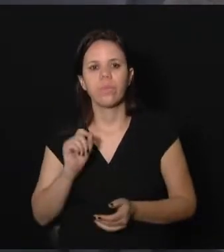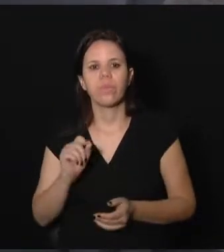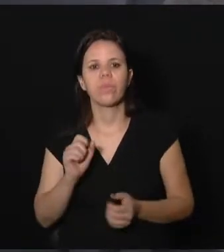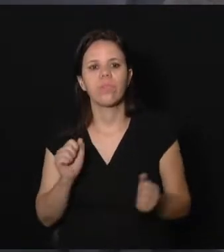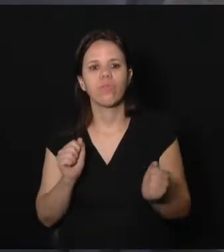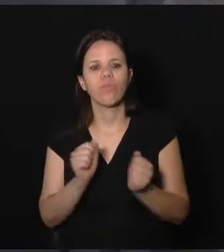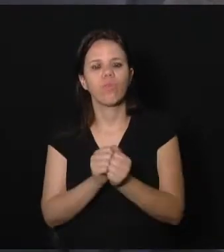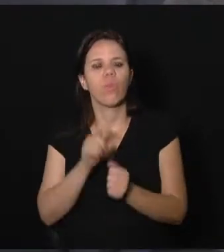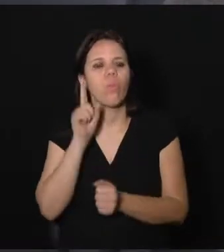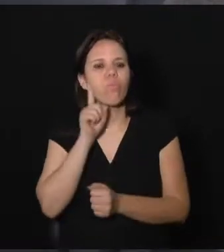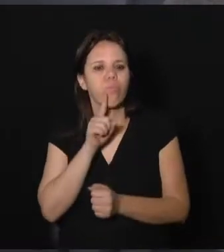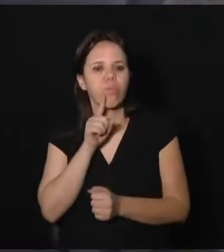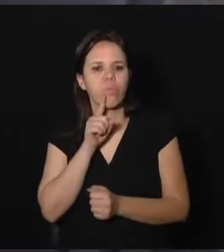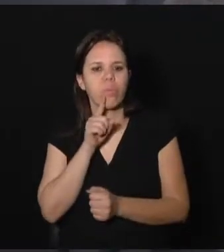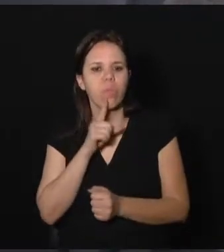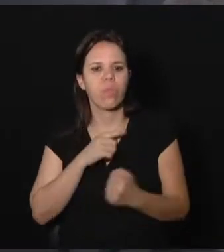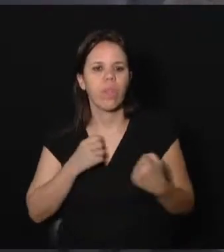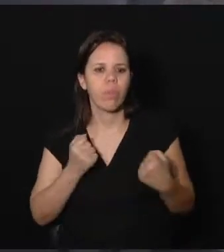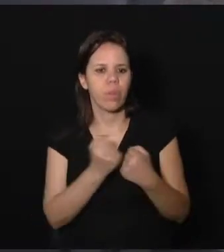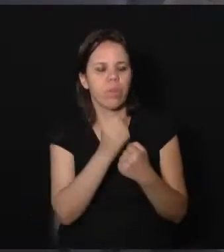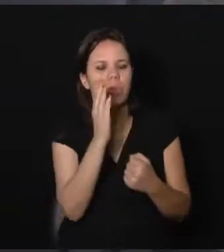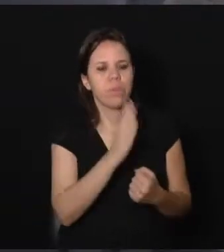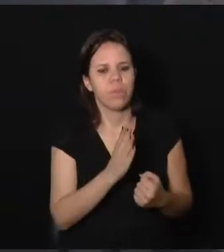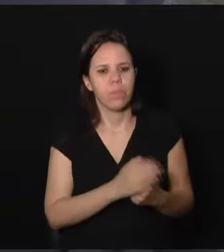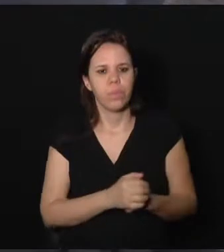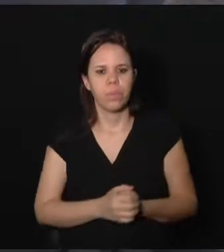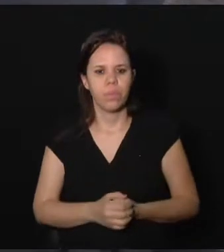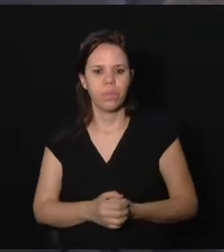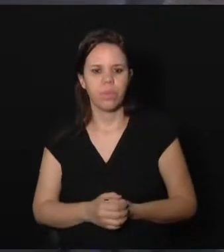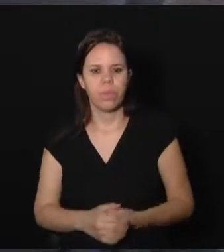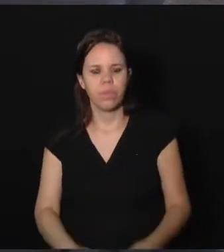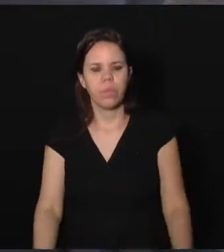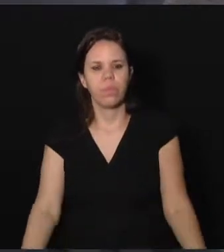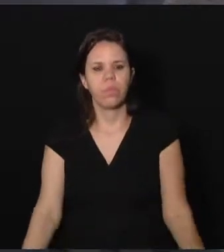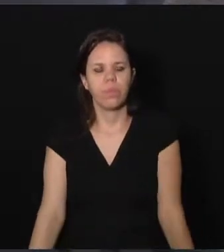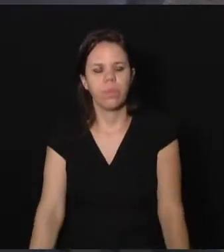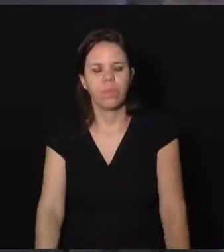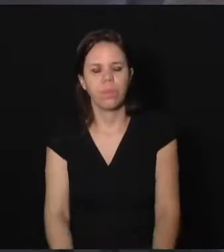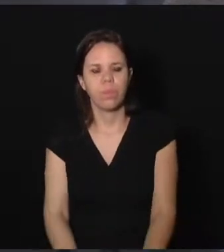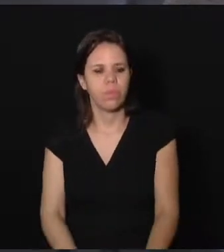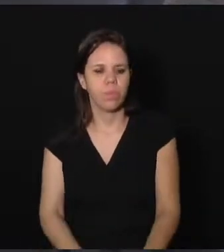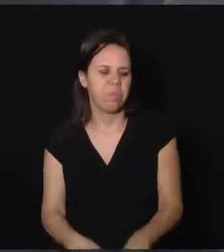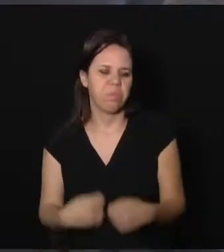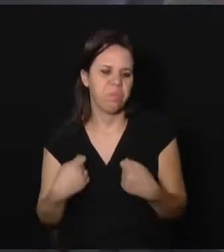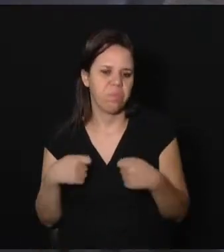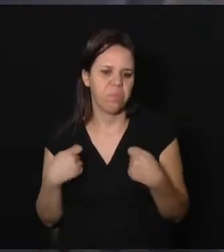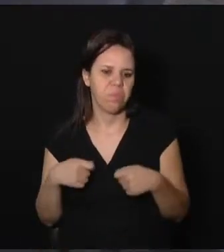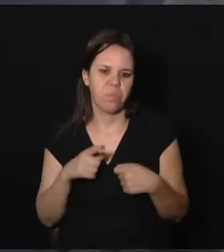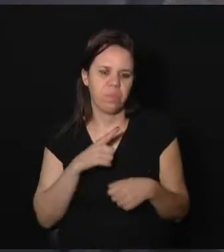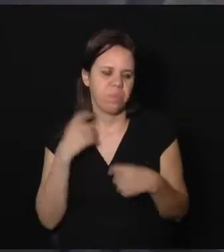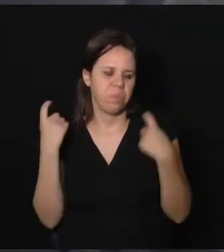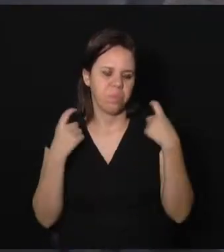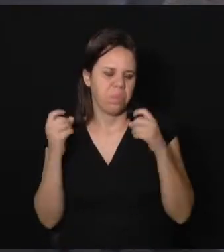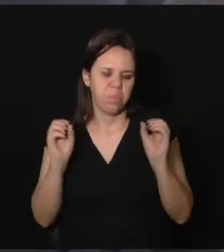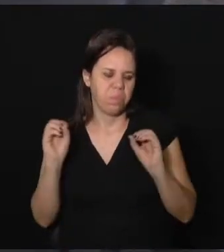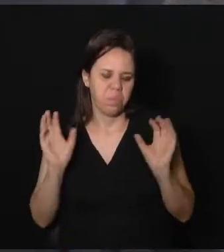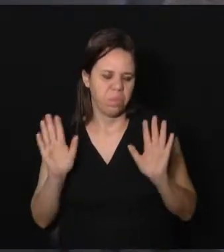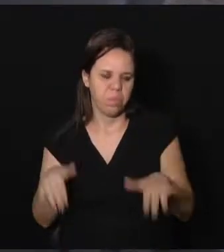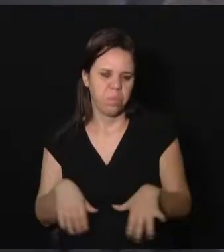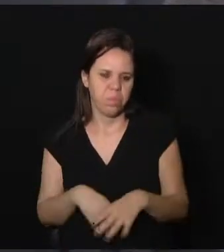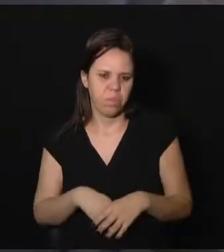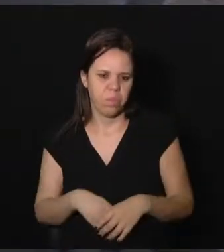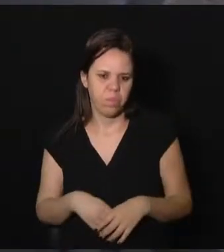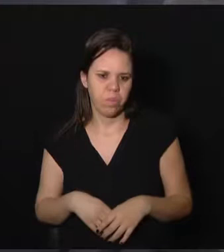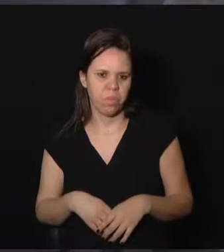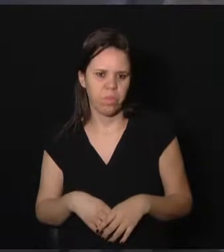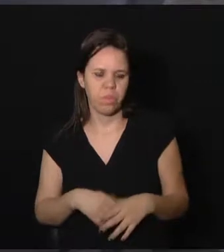Estados Unidos vai apoiar o Brasil. Quer dizer, não precisamos ter medo disso,